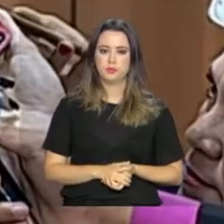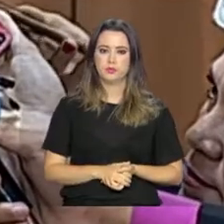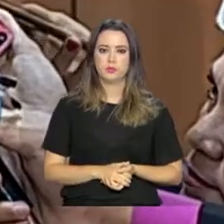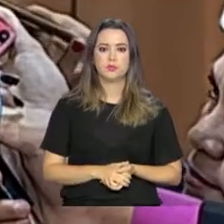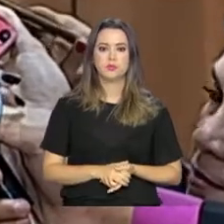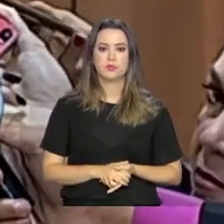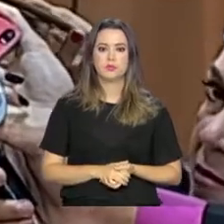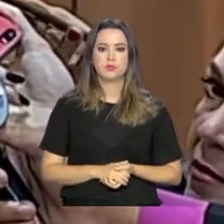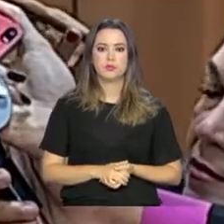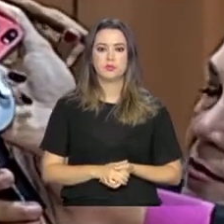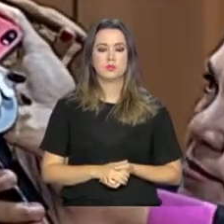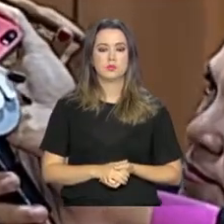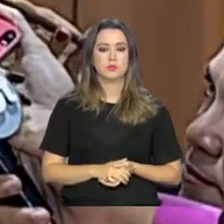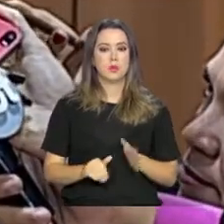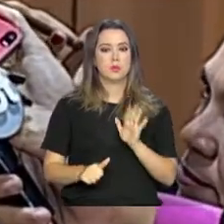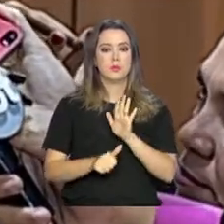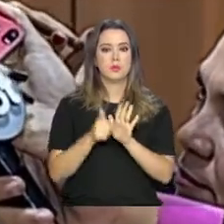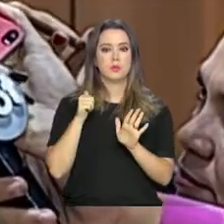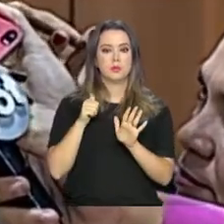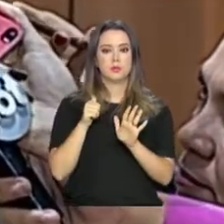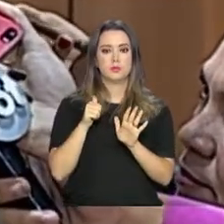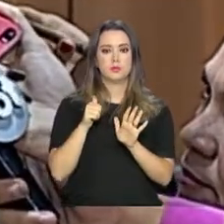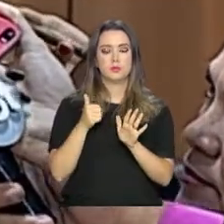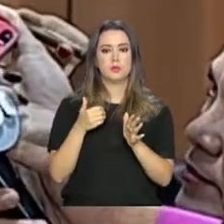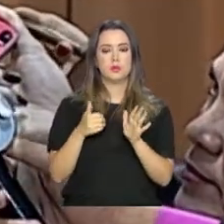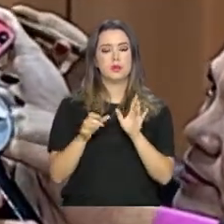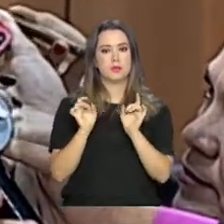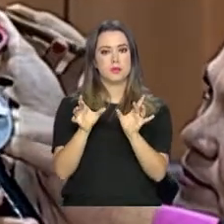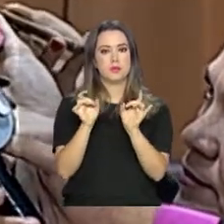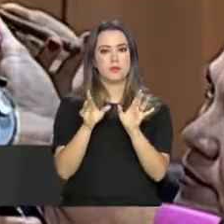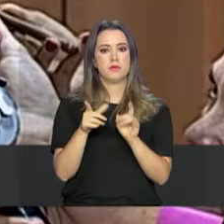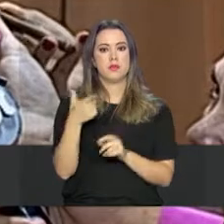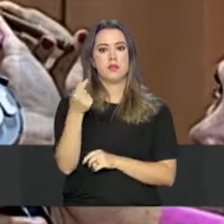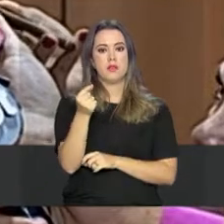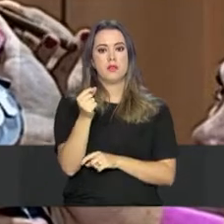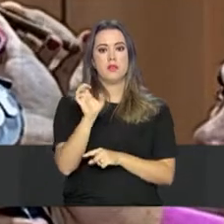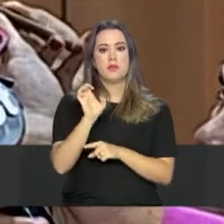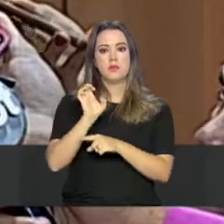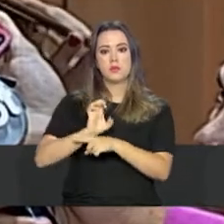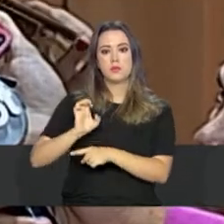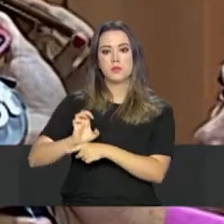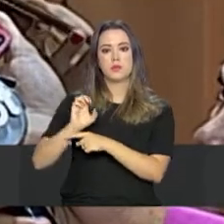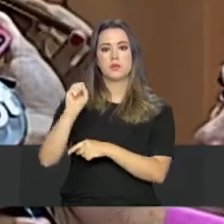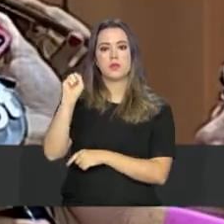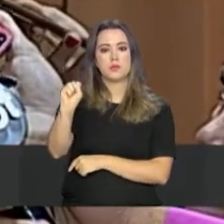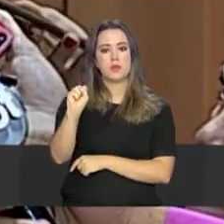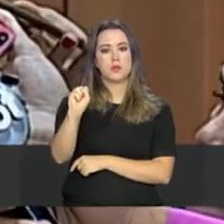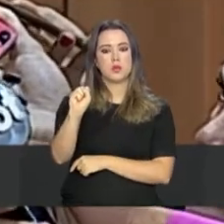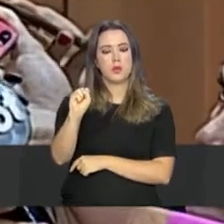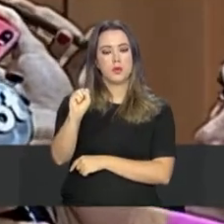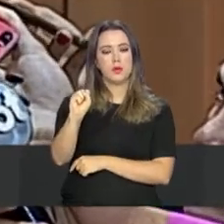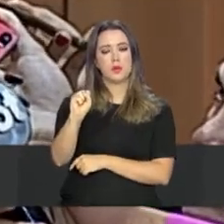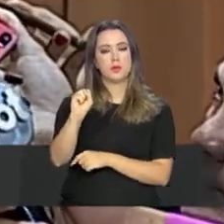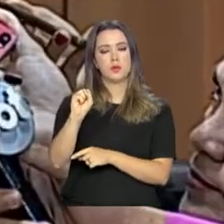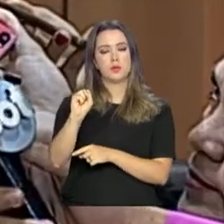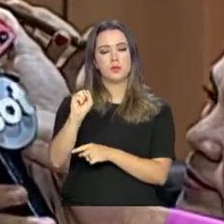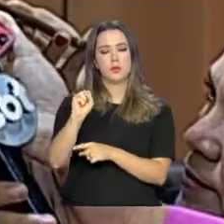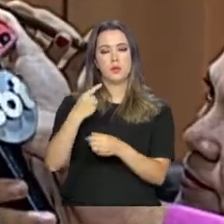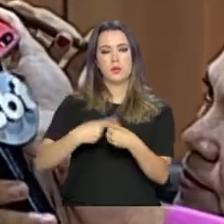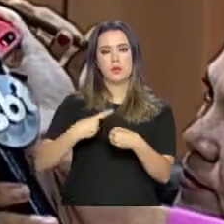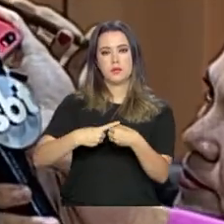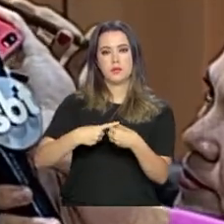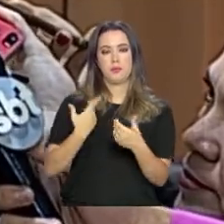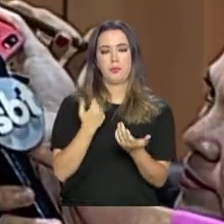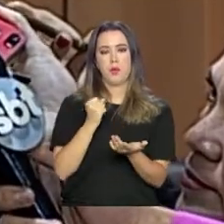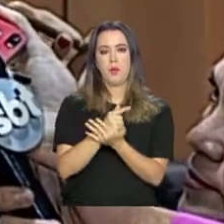Dessa primeira licitação participam 20 estados e 8 municípios. A compra